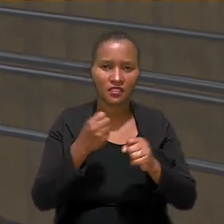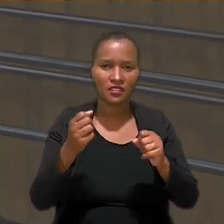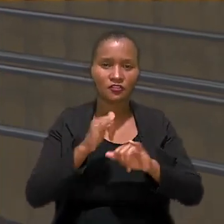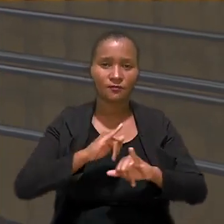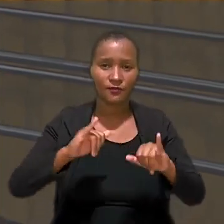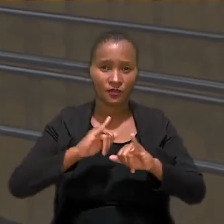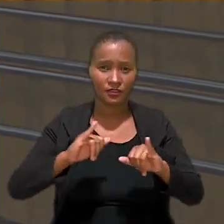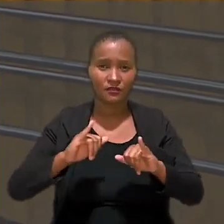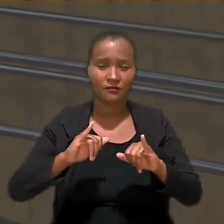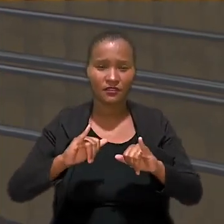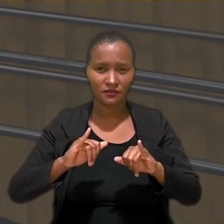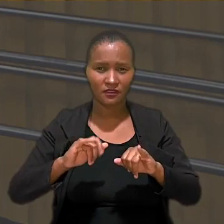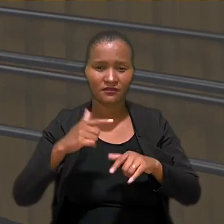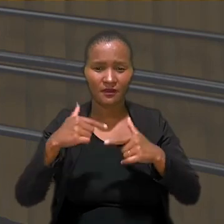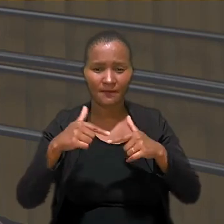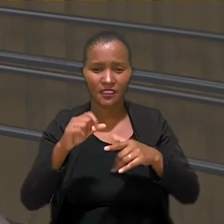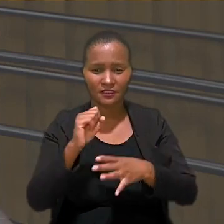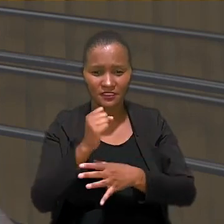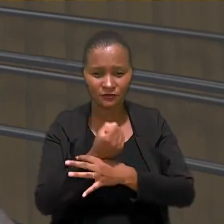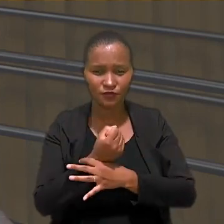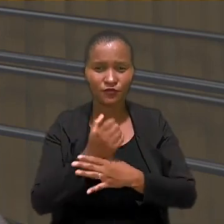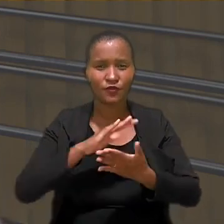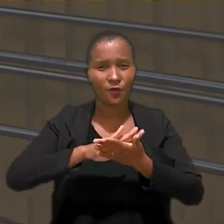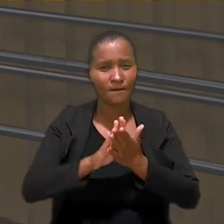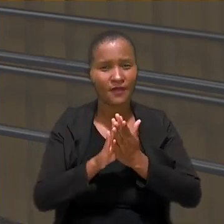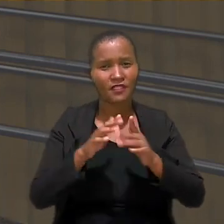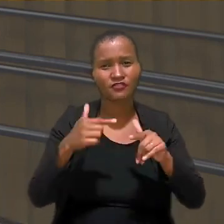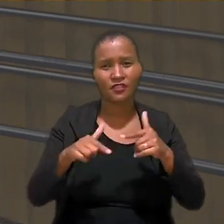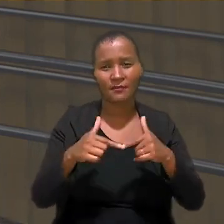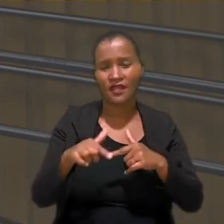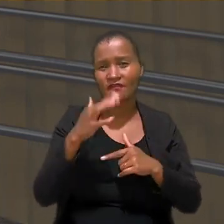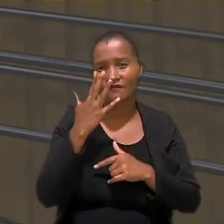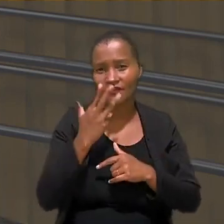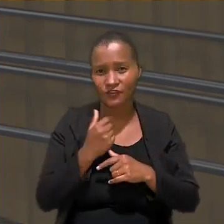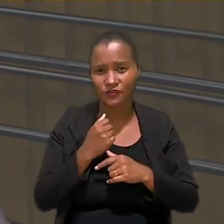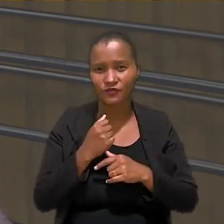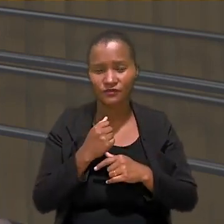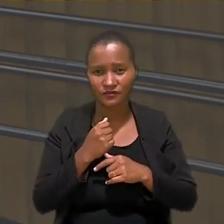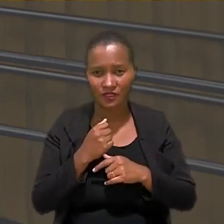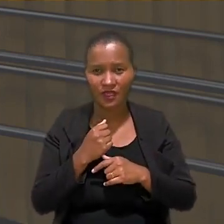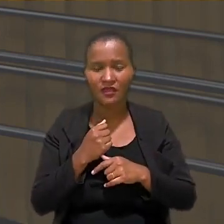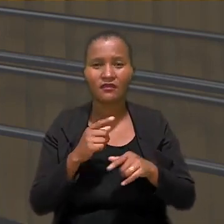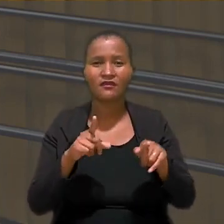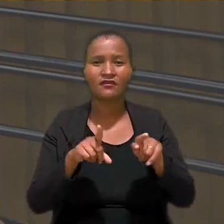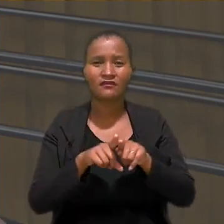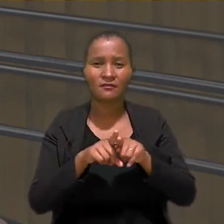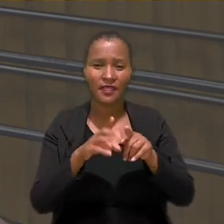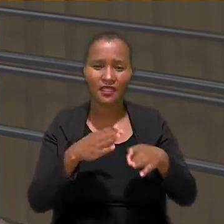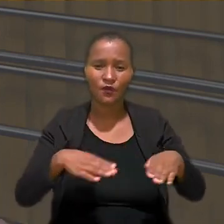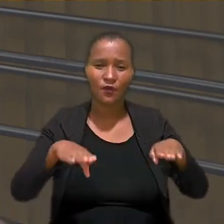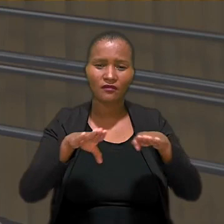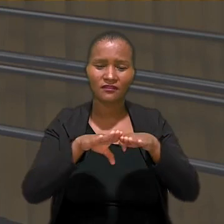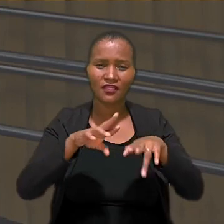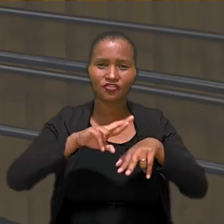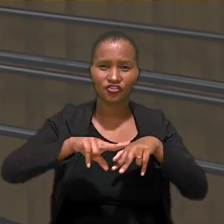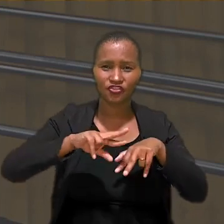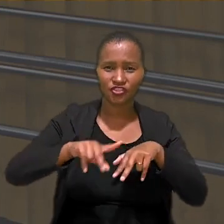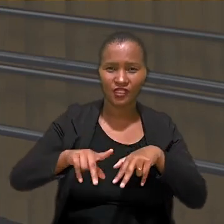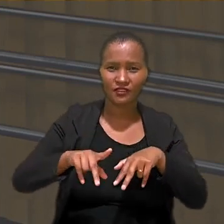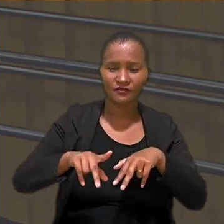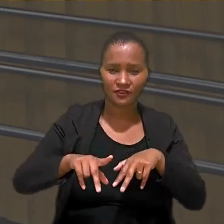grandes programas que têm a ver com o trabalho seguro, o combate ao trabalho infantil e agora, mais recentemente, igualdade de